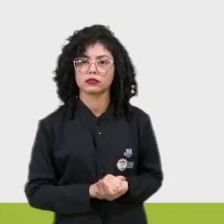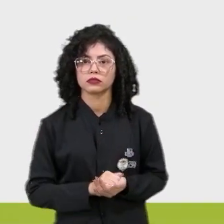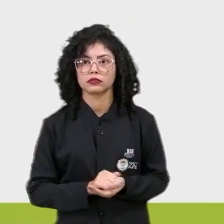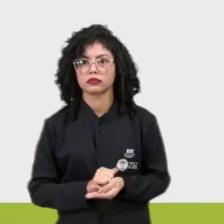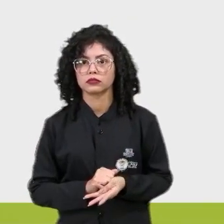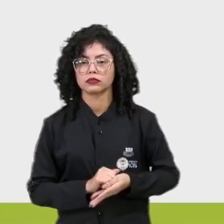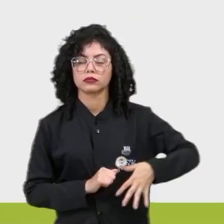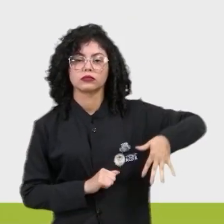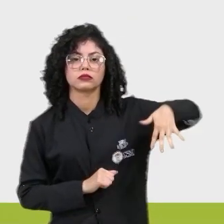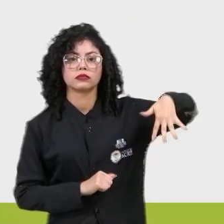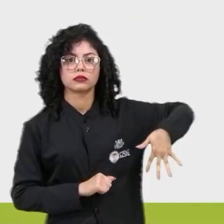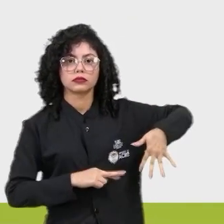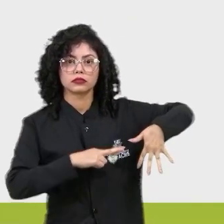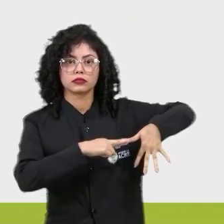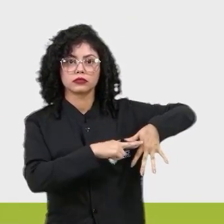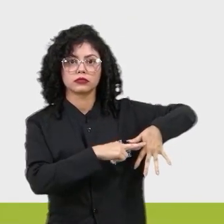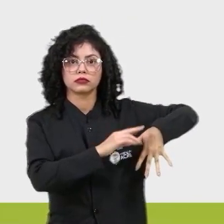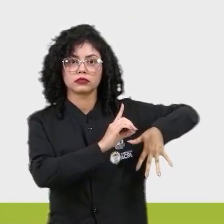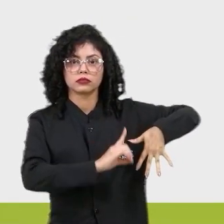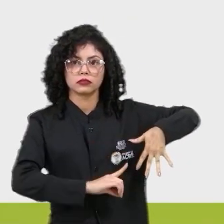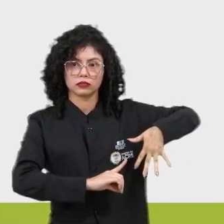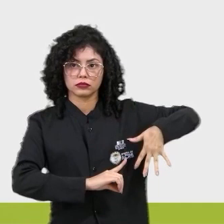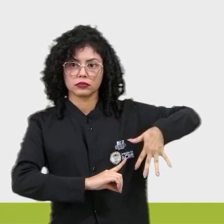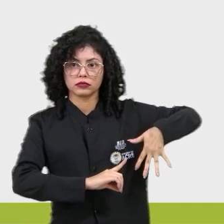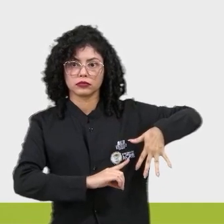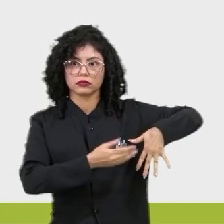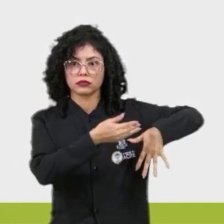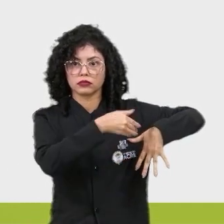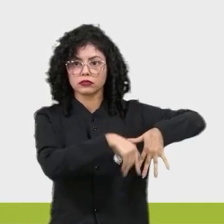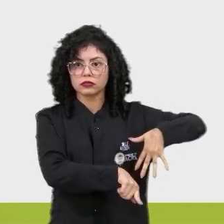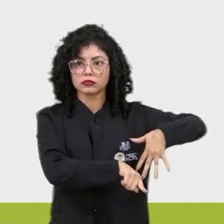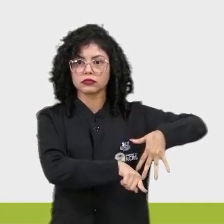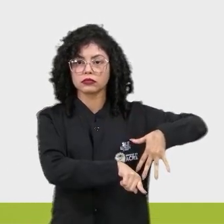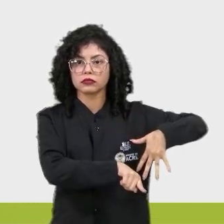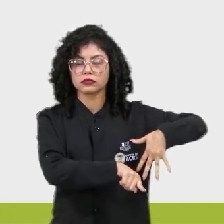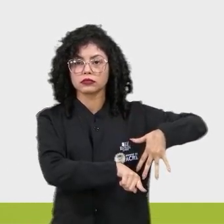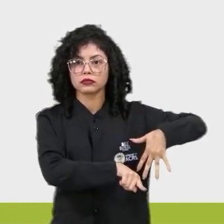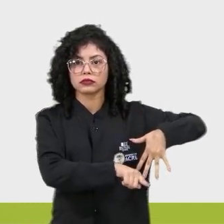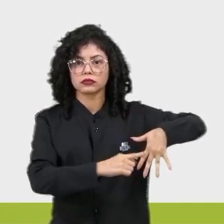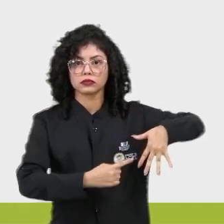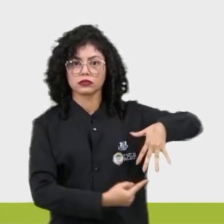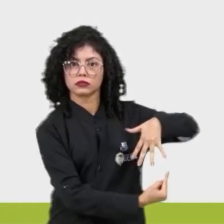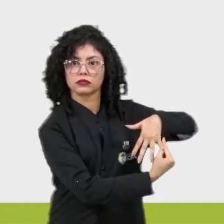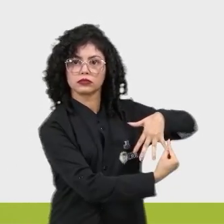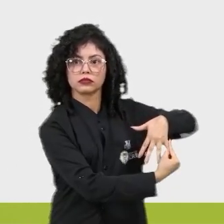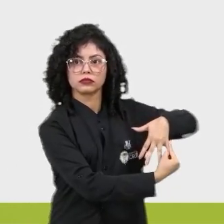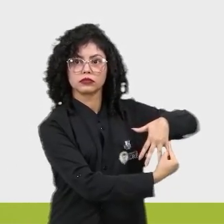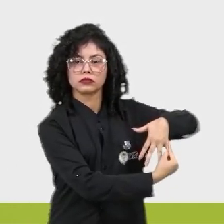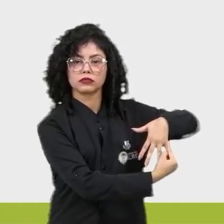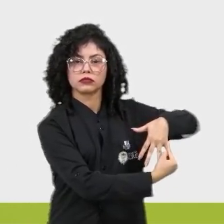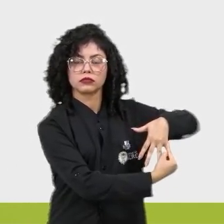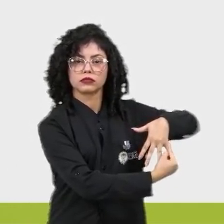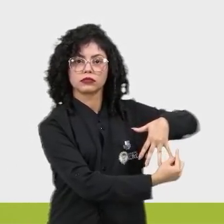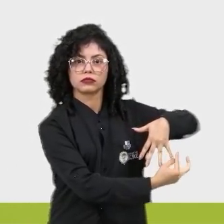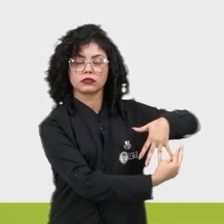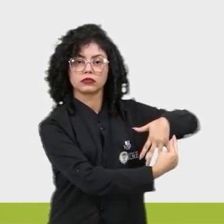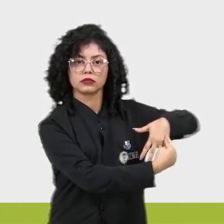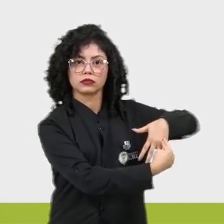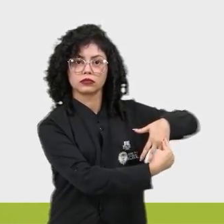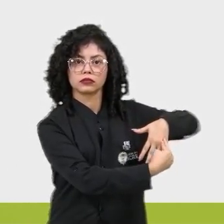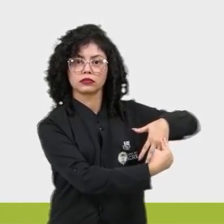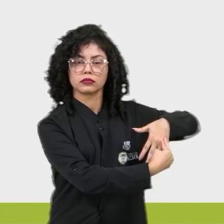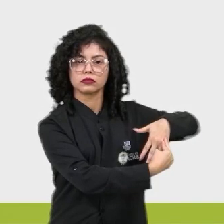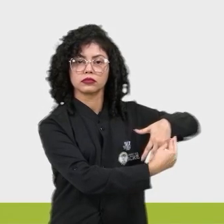ao átrio direito, e o átrio direito manda esse sangue para o ventrículo direito. O ventrículo